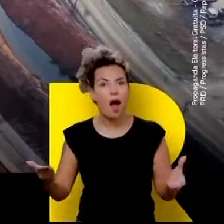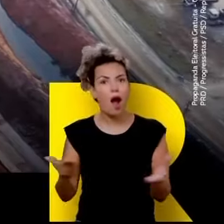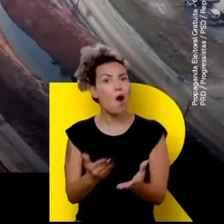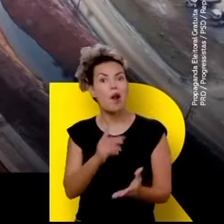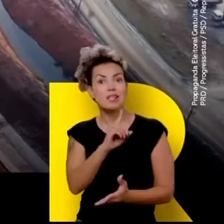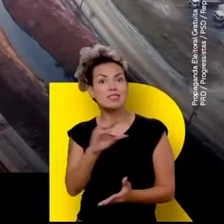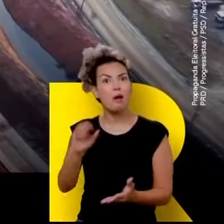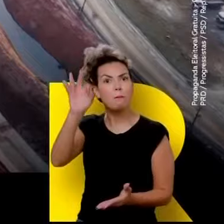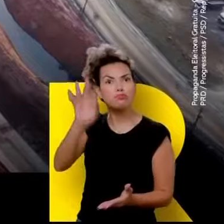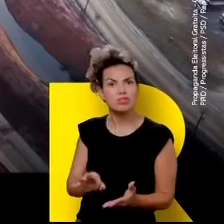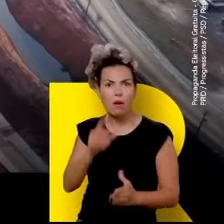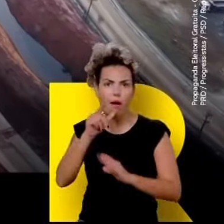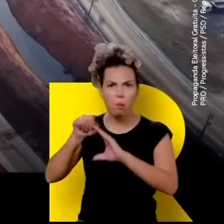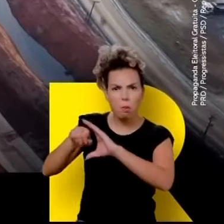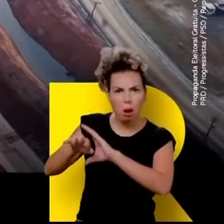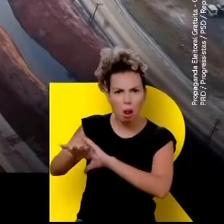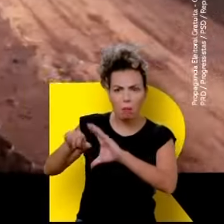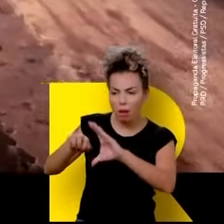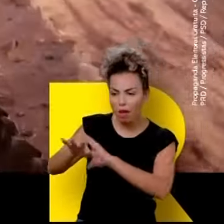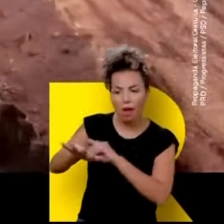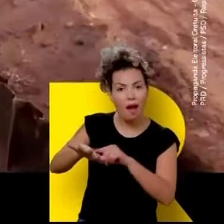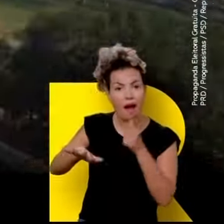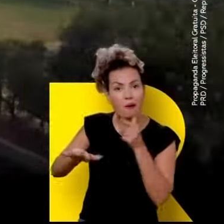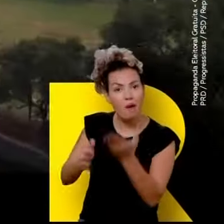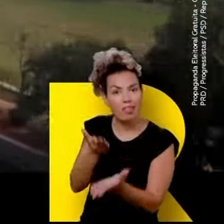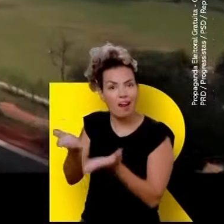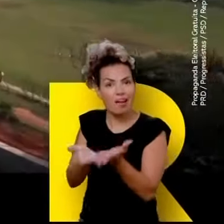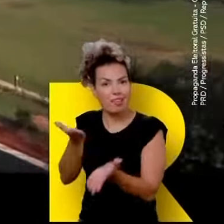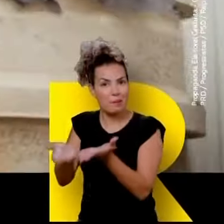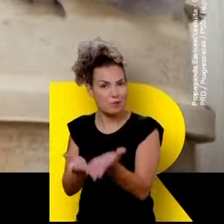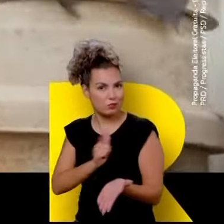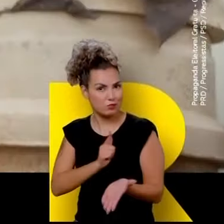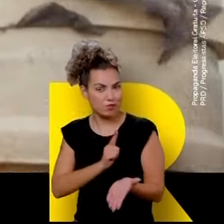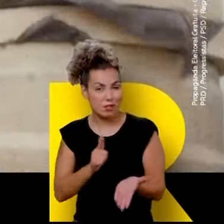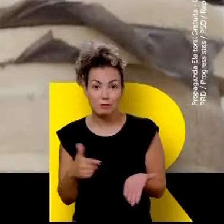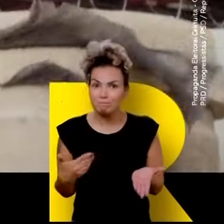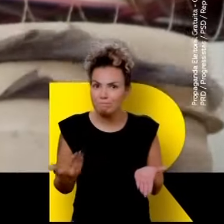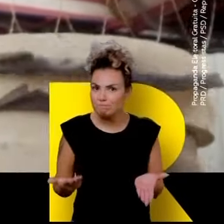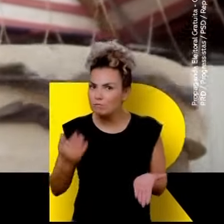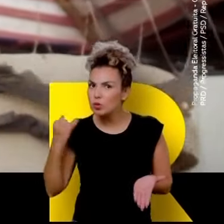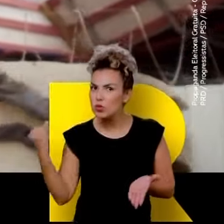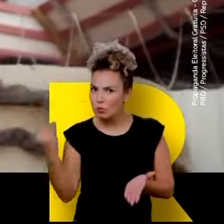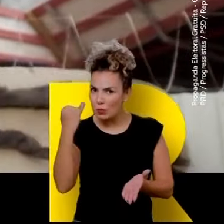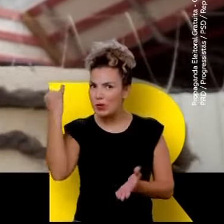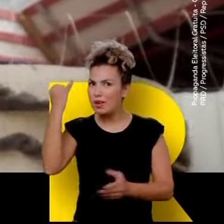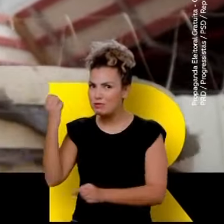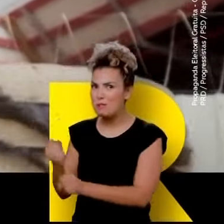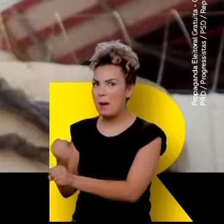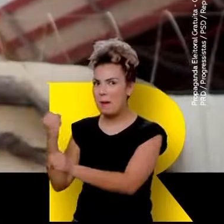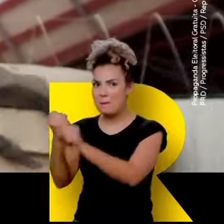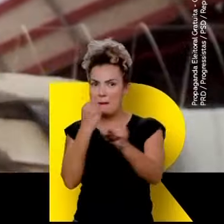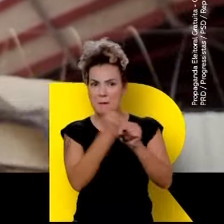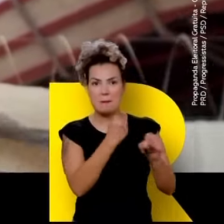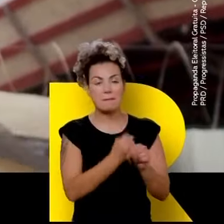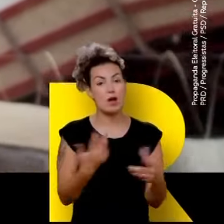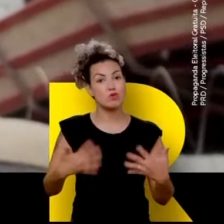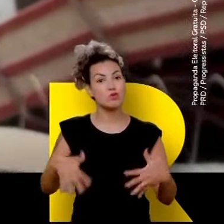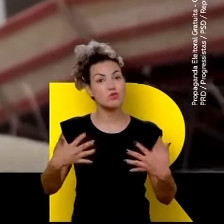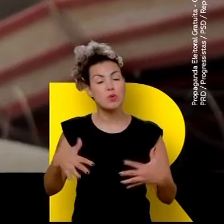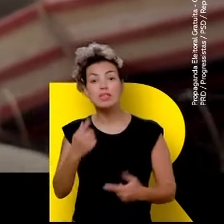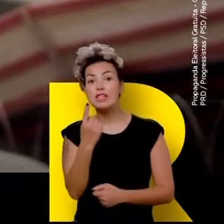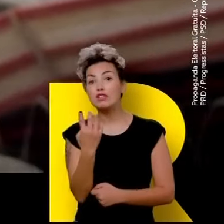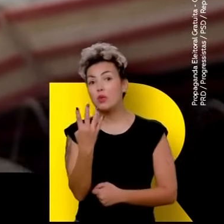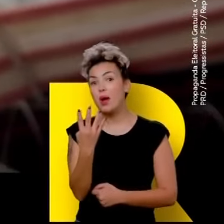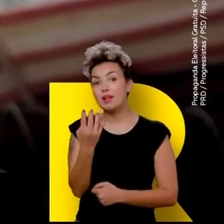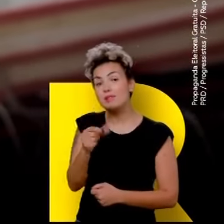para 100% de coleta e tratamento de esgoto. Para vocês terem ideia da importância dessa obra, ela vai beneficiar mais